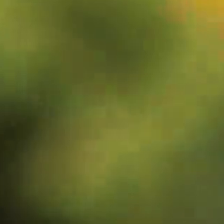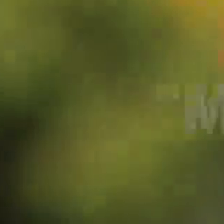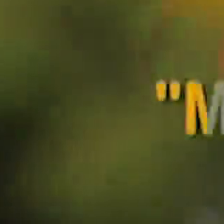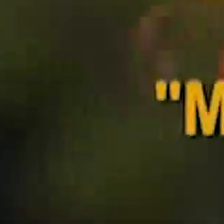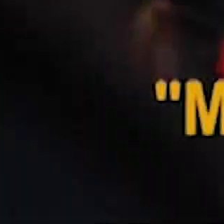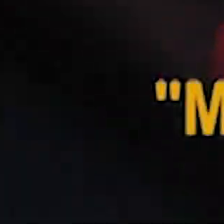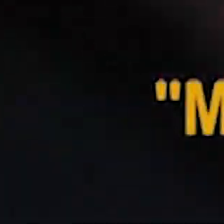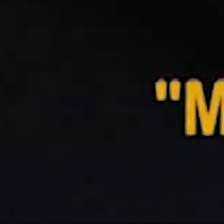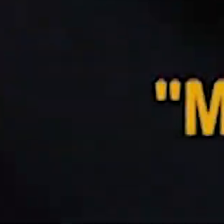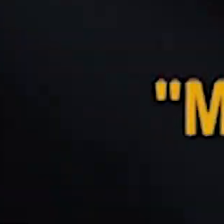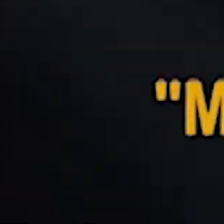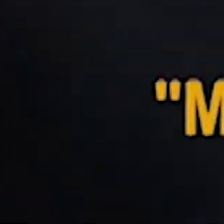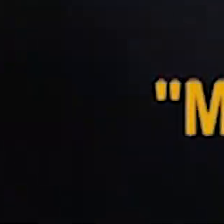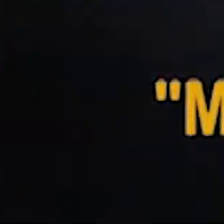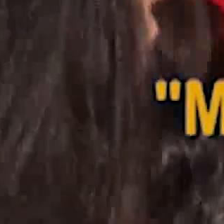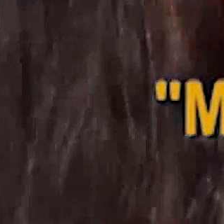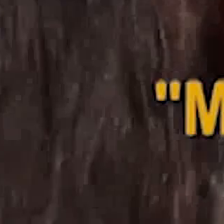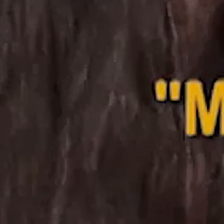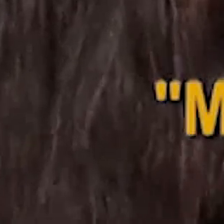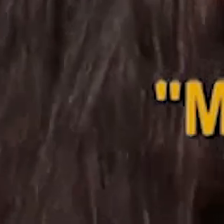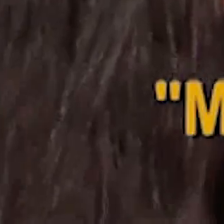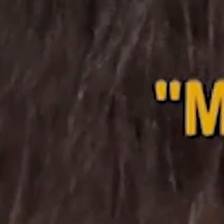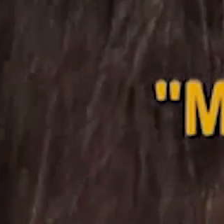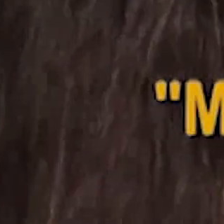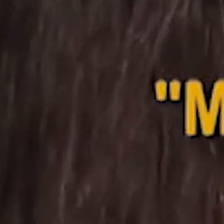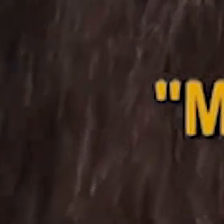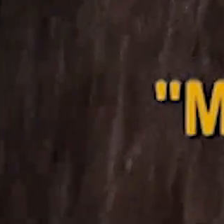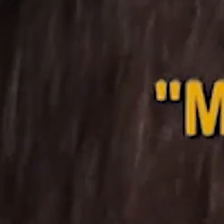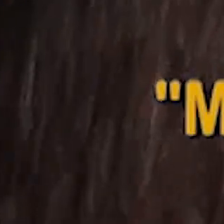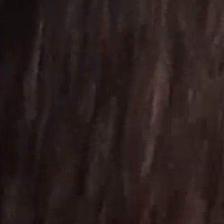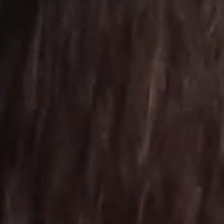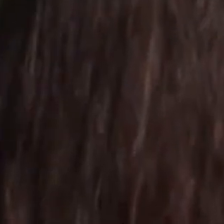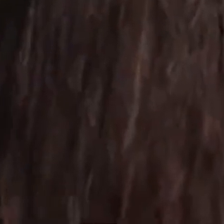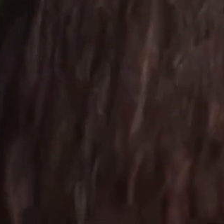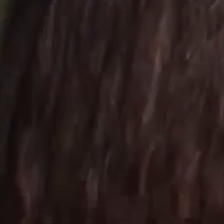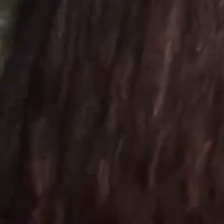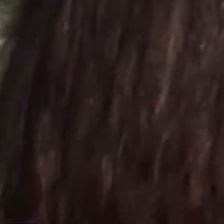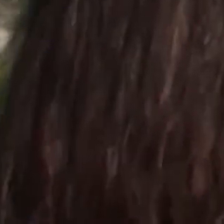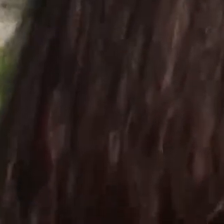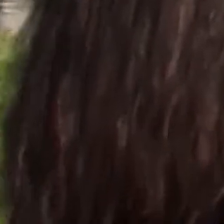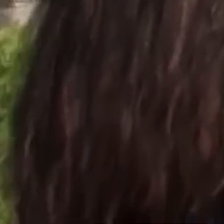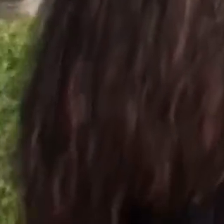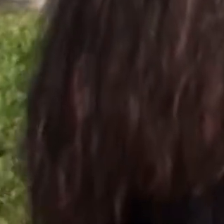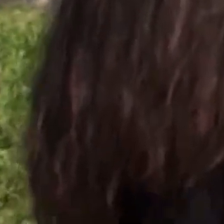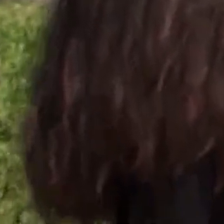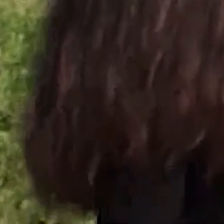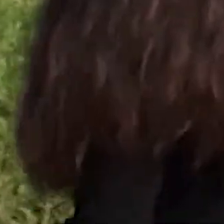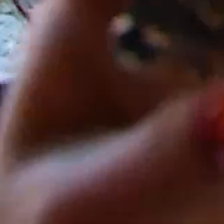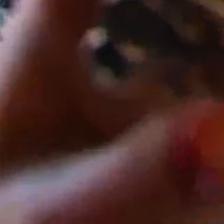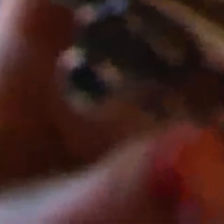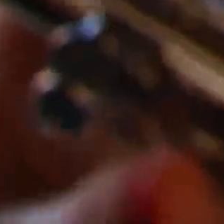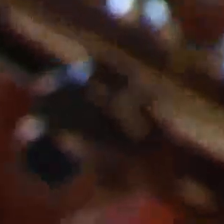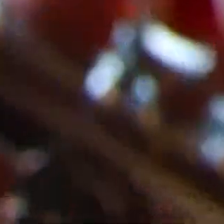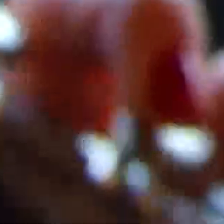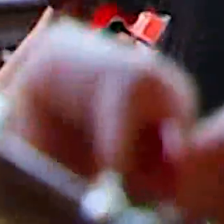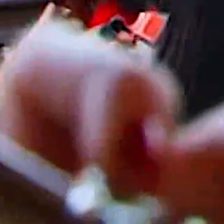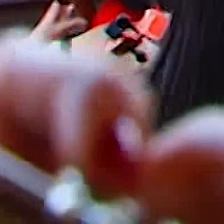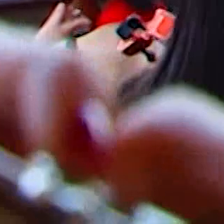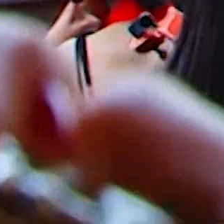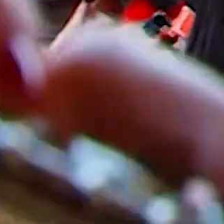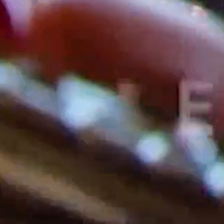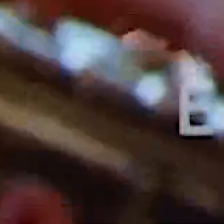paulista, morado do Progresso, do Portinho, cidade de paz,